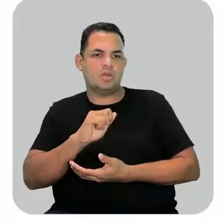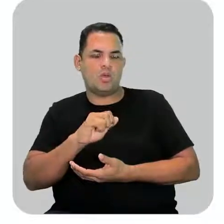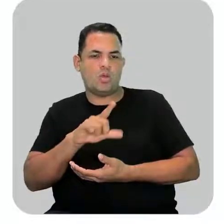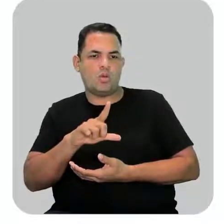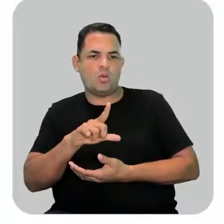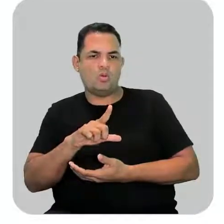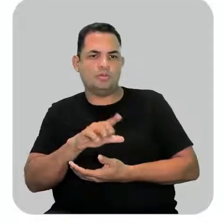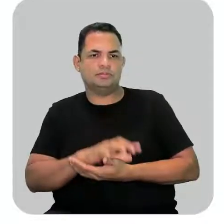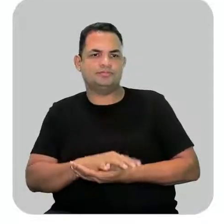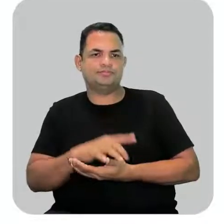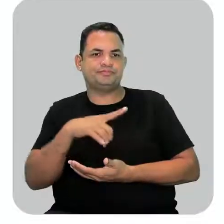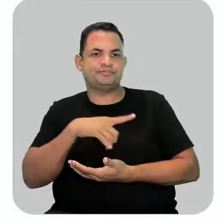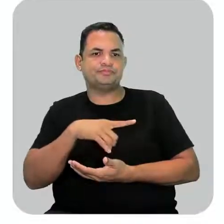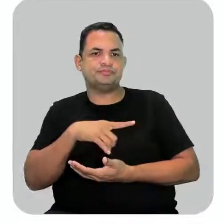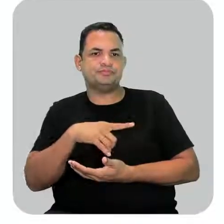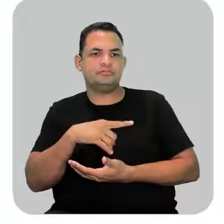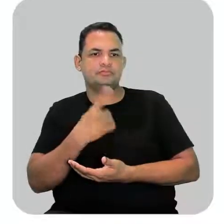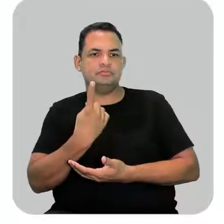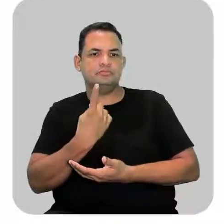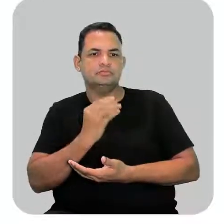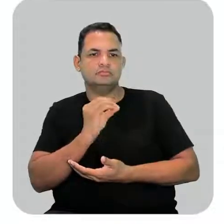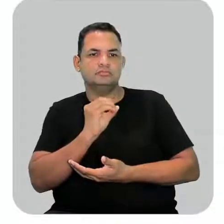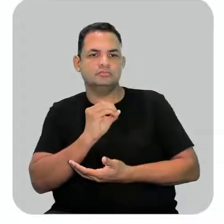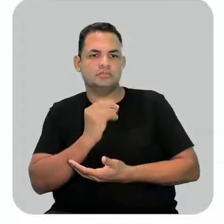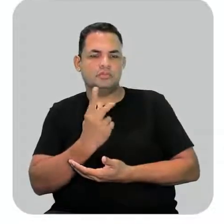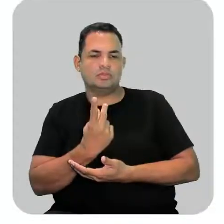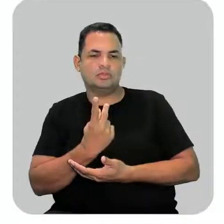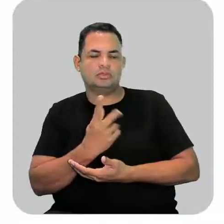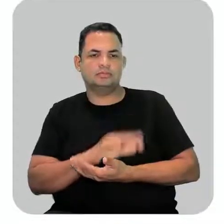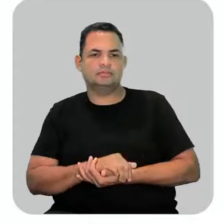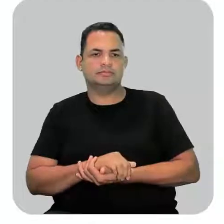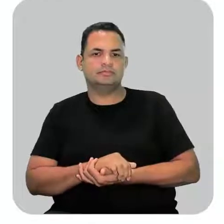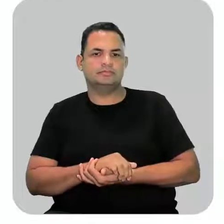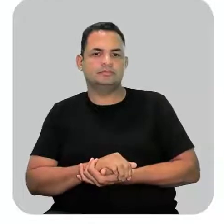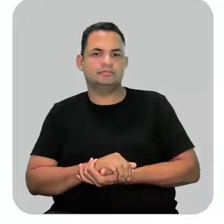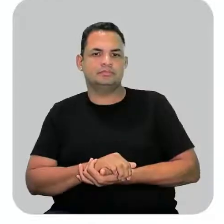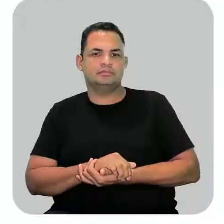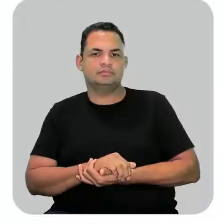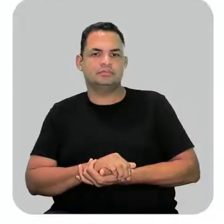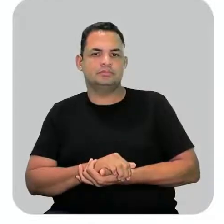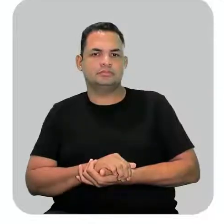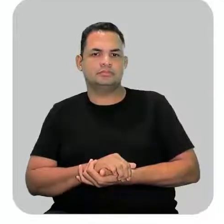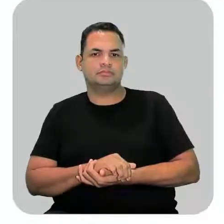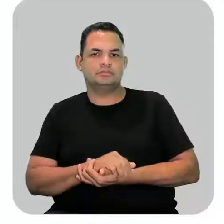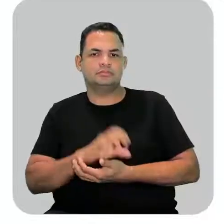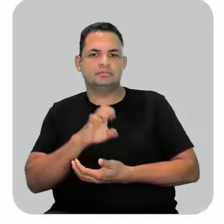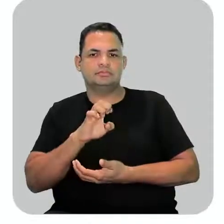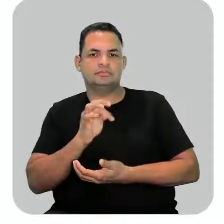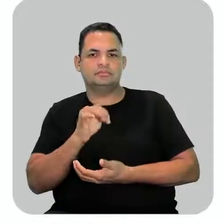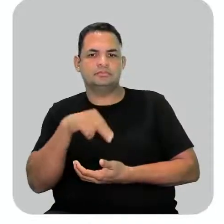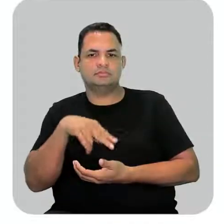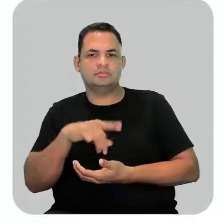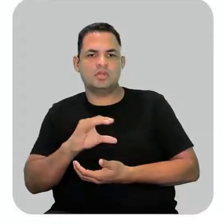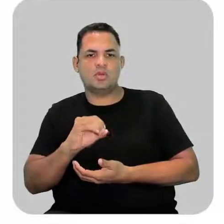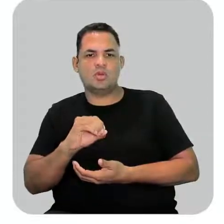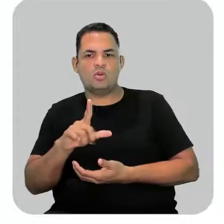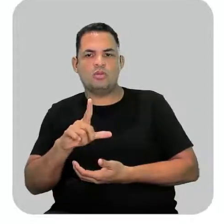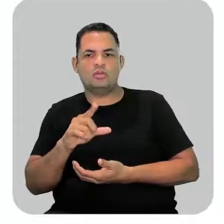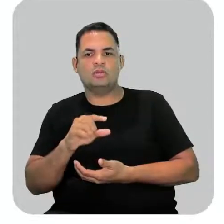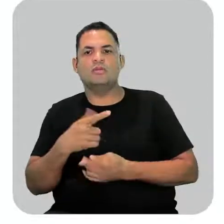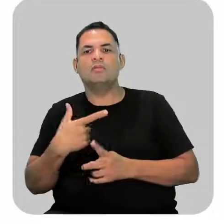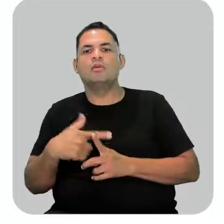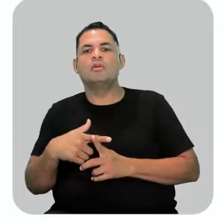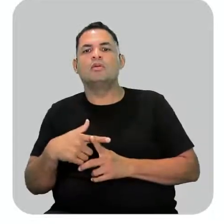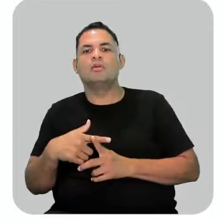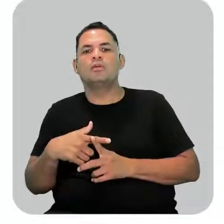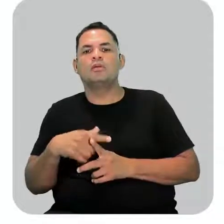metanol, onde eu tenho somente uma única hidroxila. A outra aqui, ó, etanol. Por que